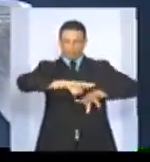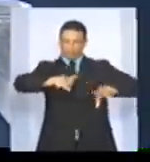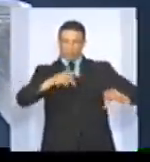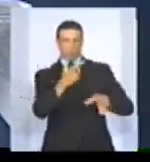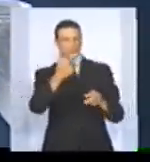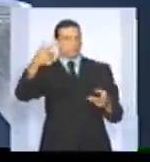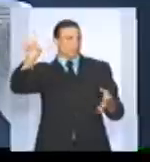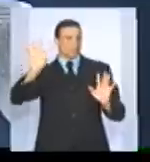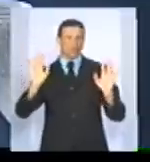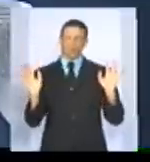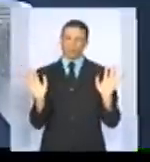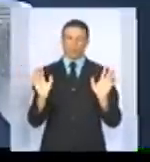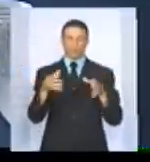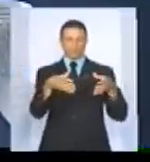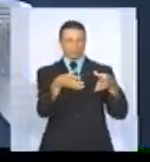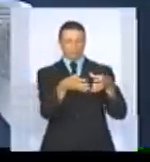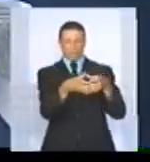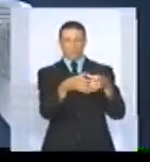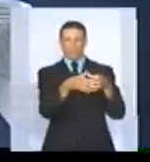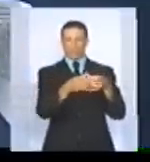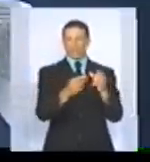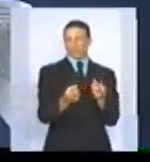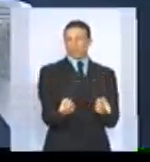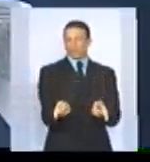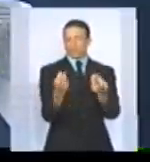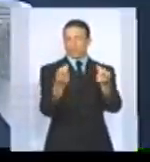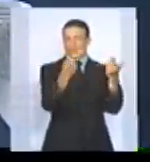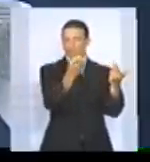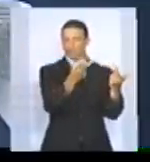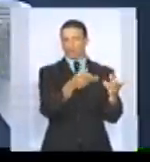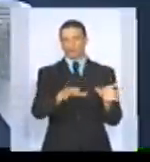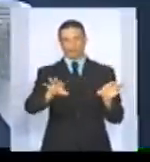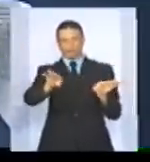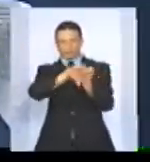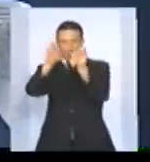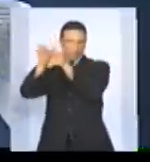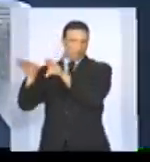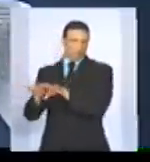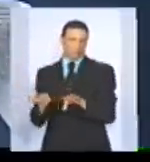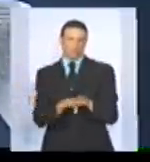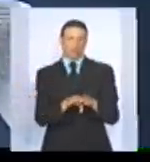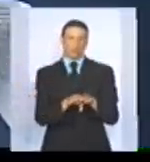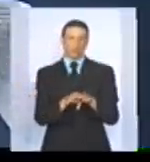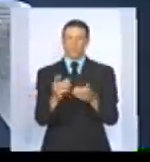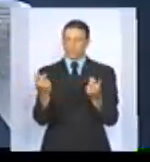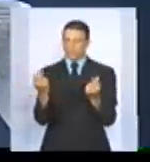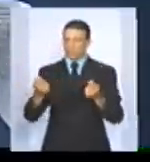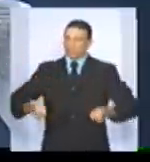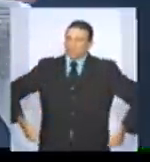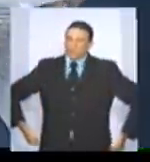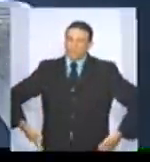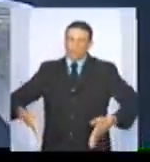outras, em forma de pacote. É a venda a assinante com caráter oneroso.